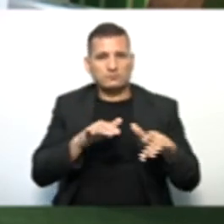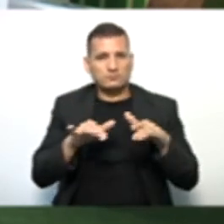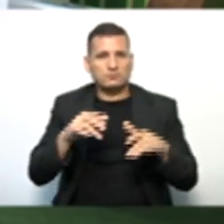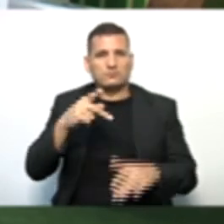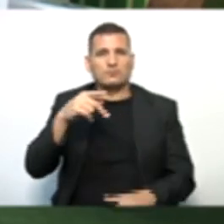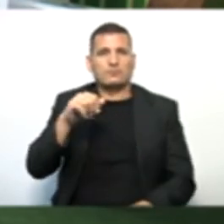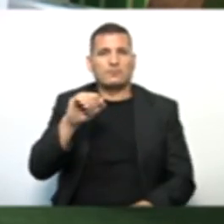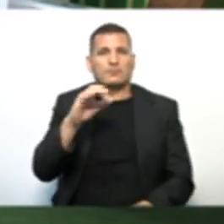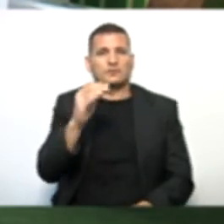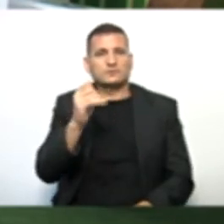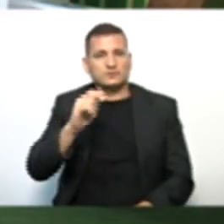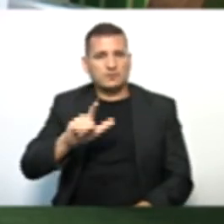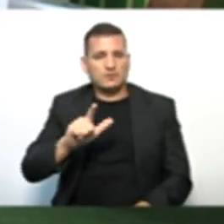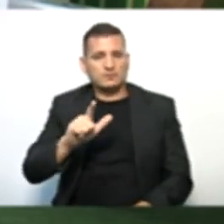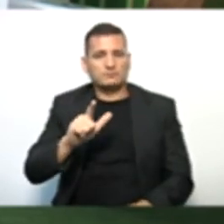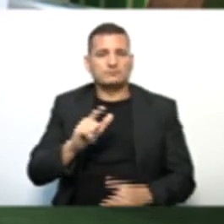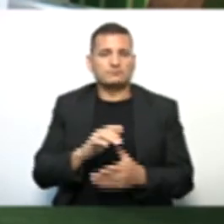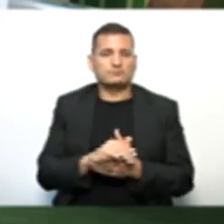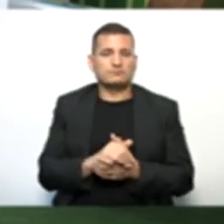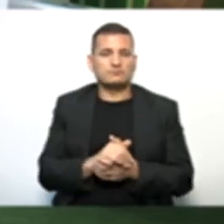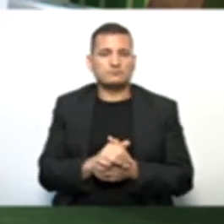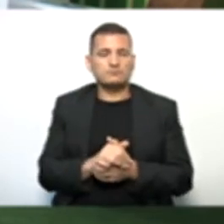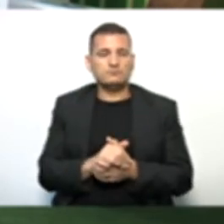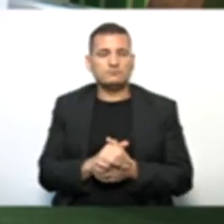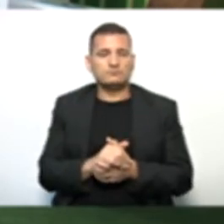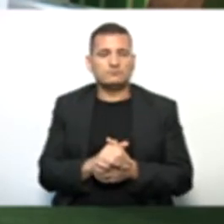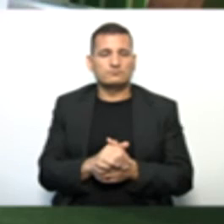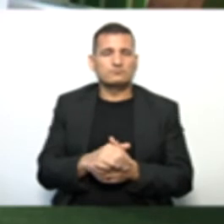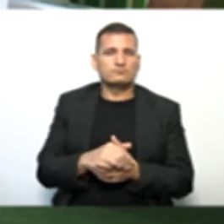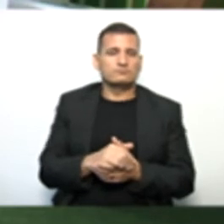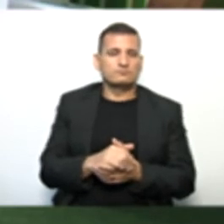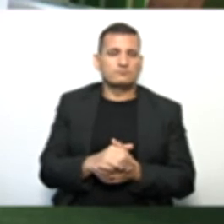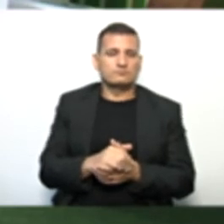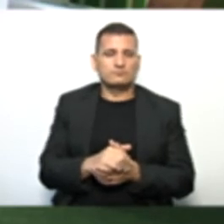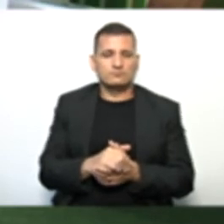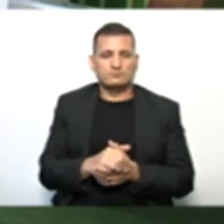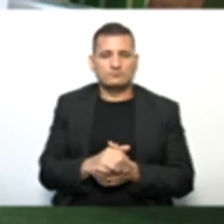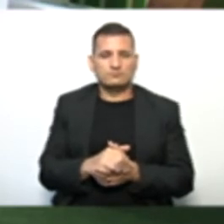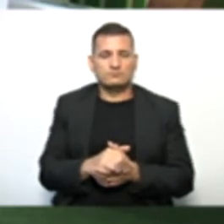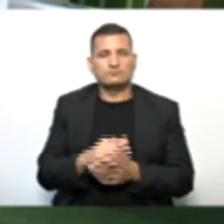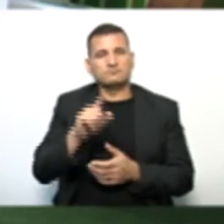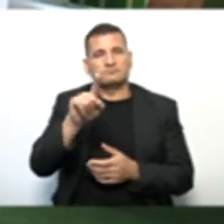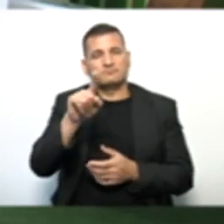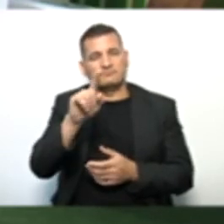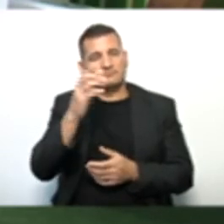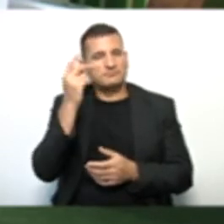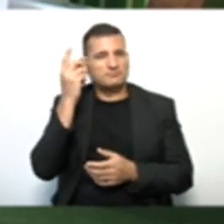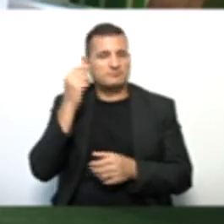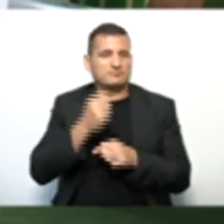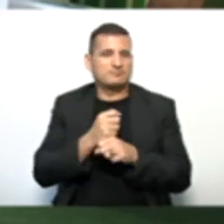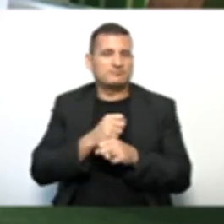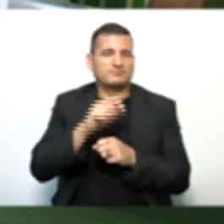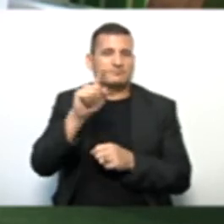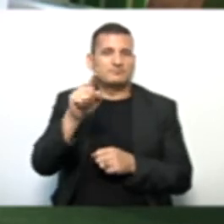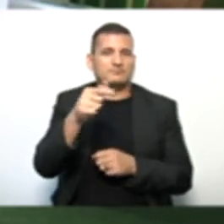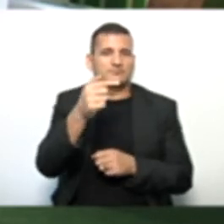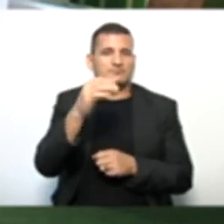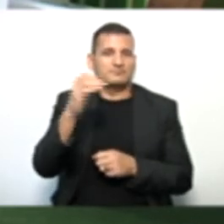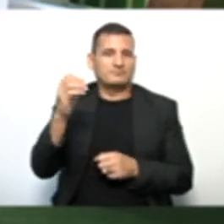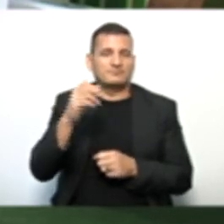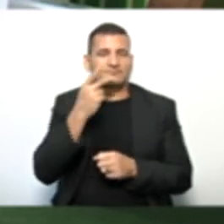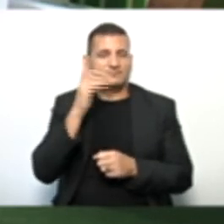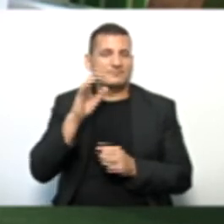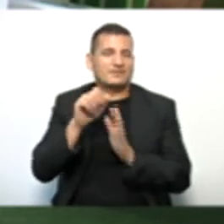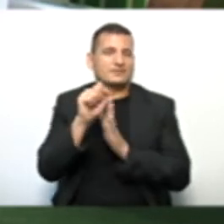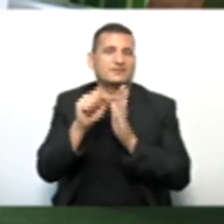Pascal, né? Claro, Sim. aquelas coisas bem... 1700, né? Quase. Foi na divisão do século,